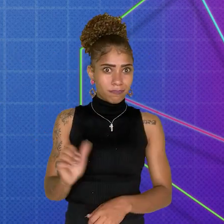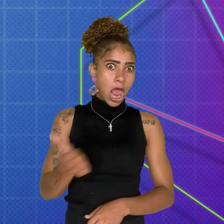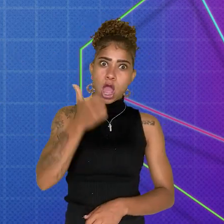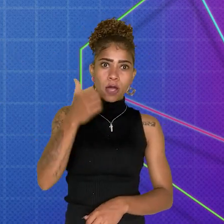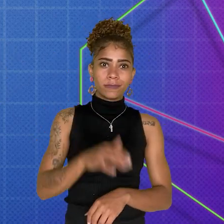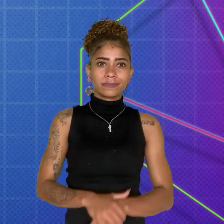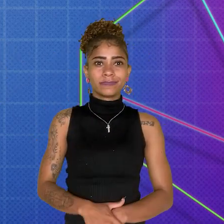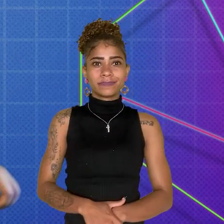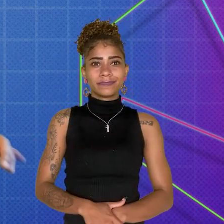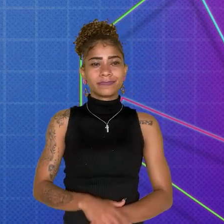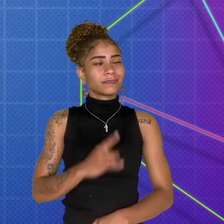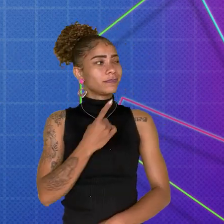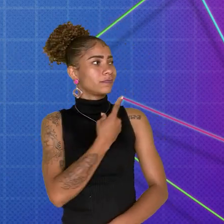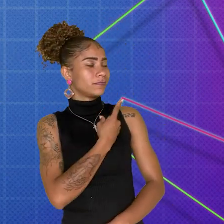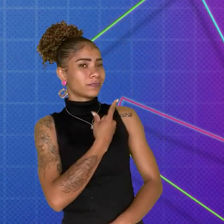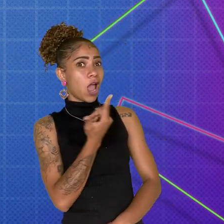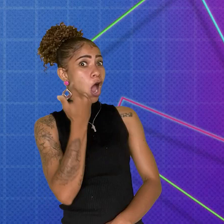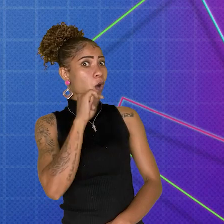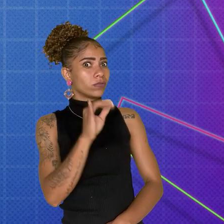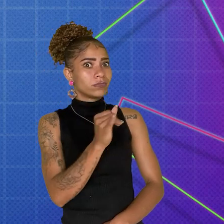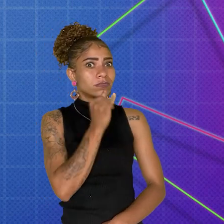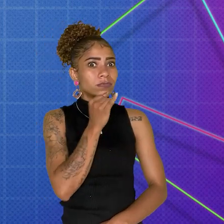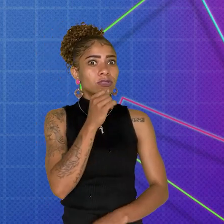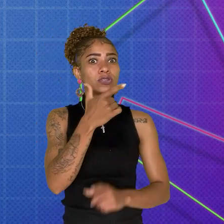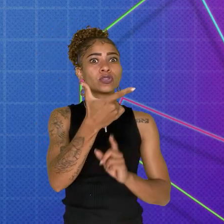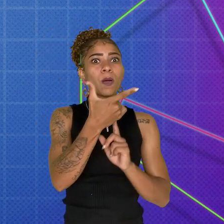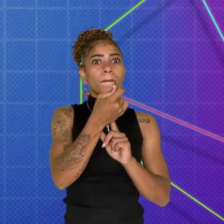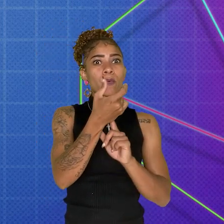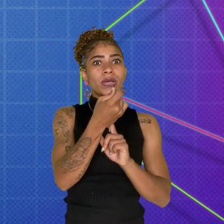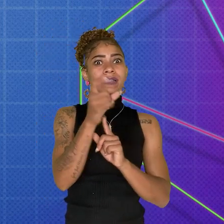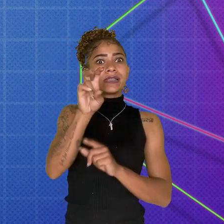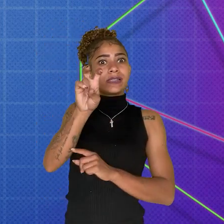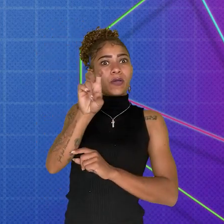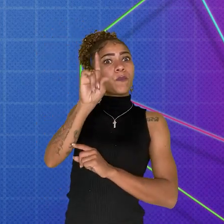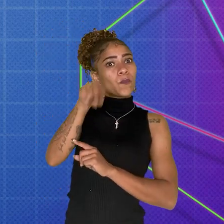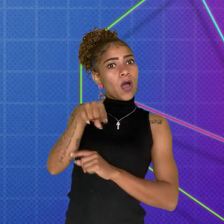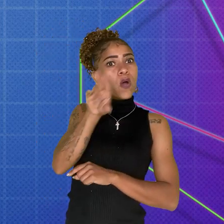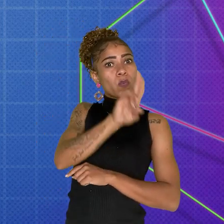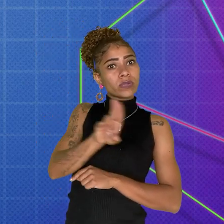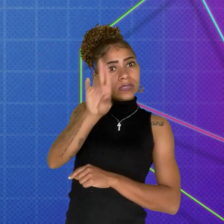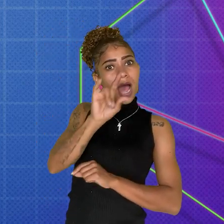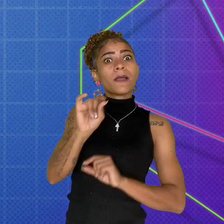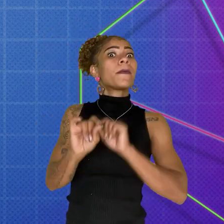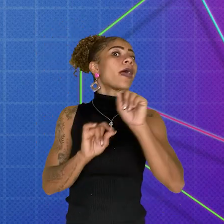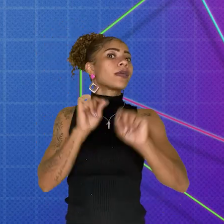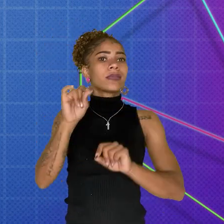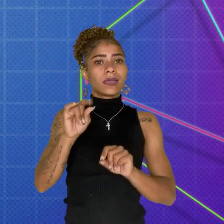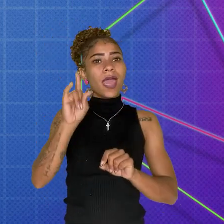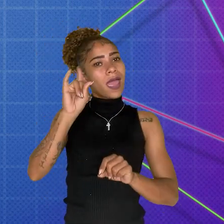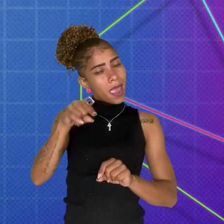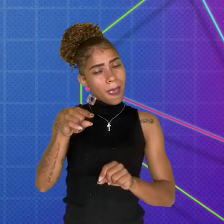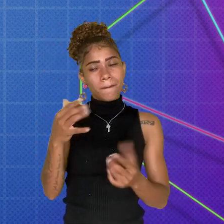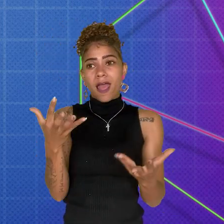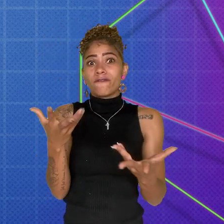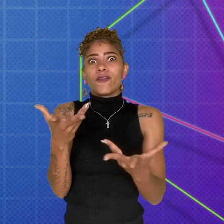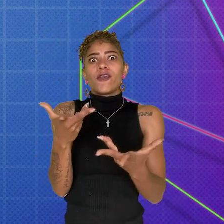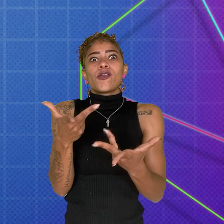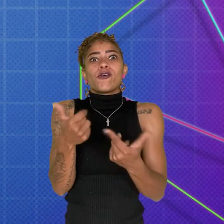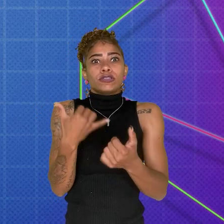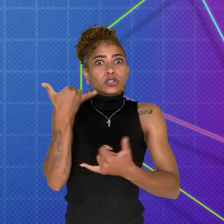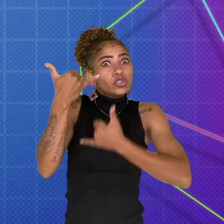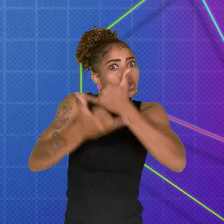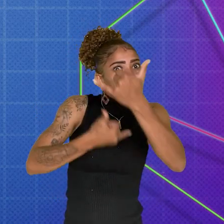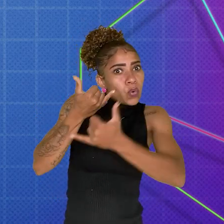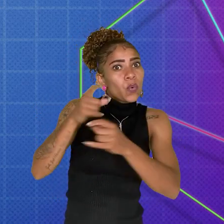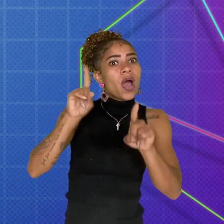pessoa. Shadow of the Colossus 2005. A trilha sonora de Shadow of the Colossus é uma obra-prima da